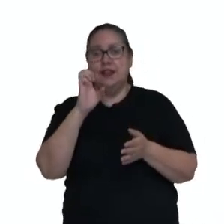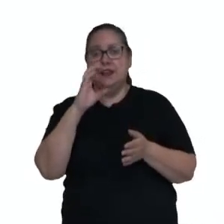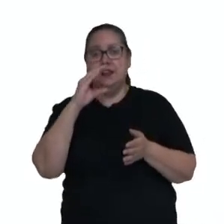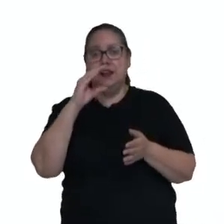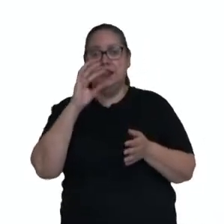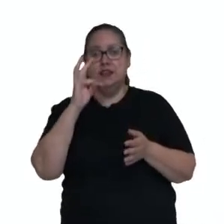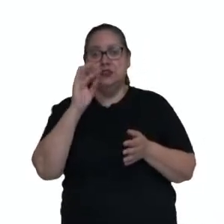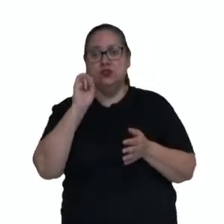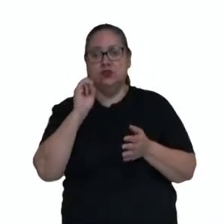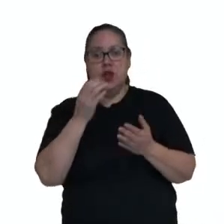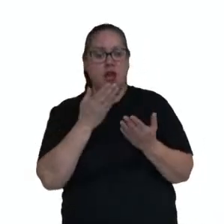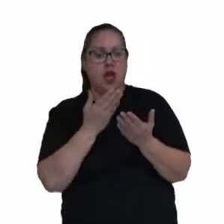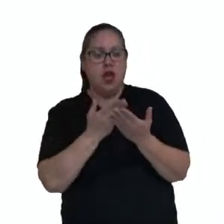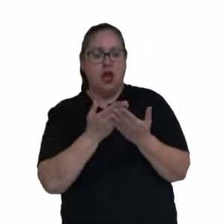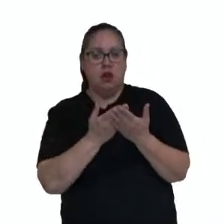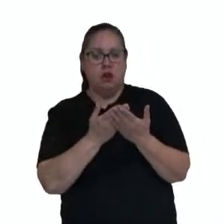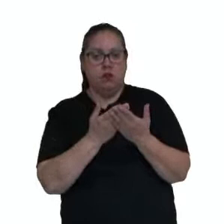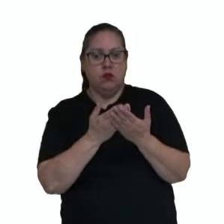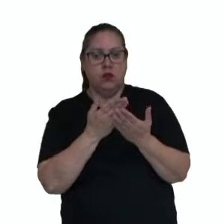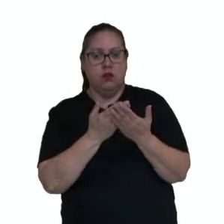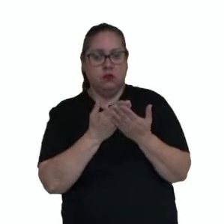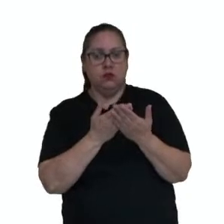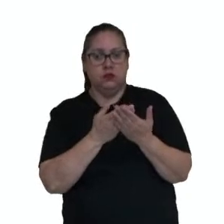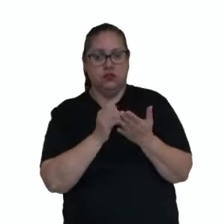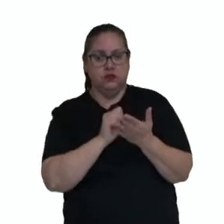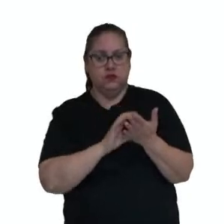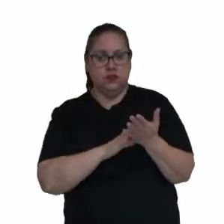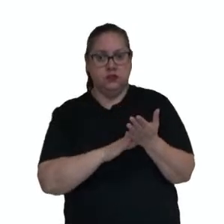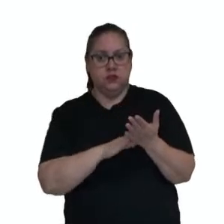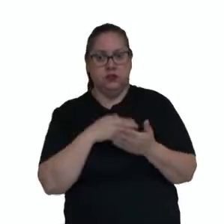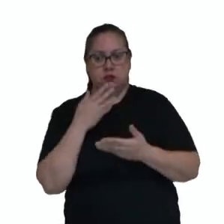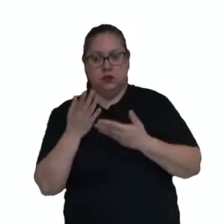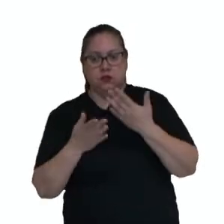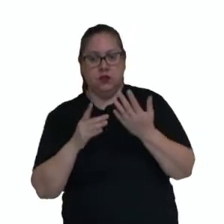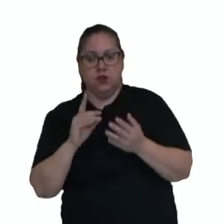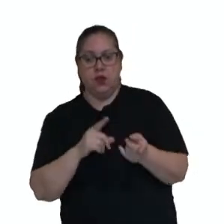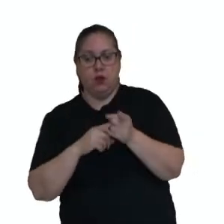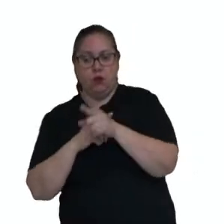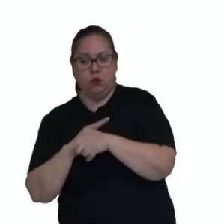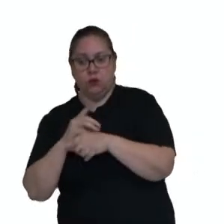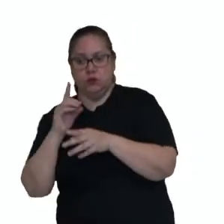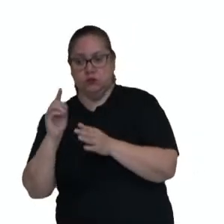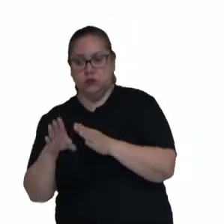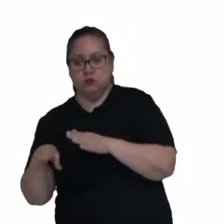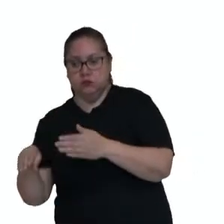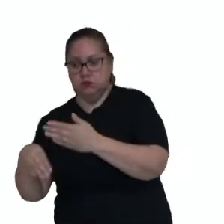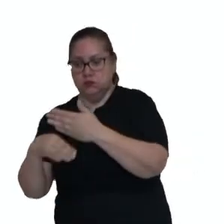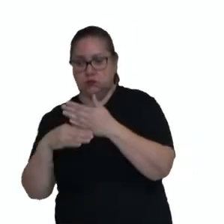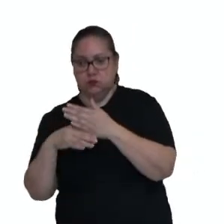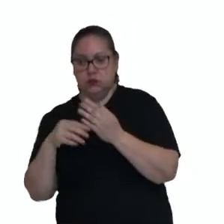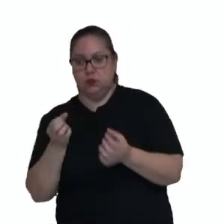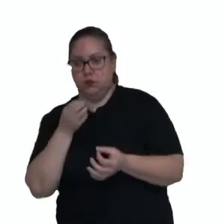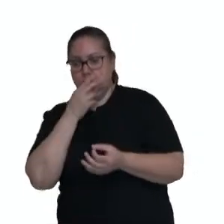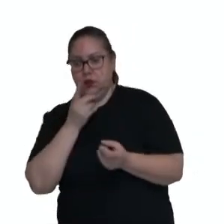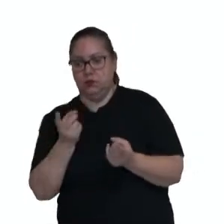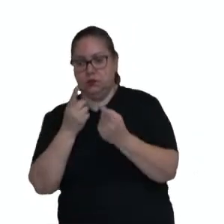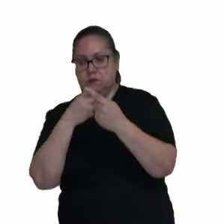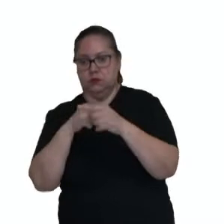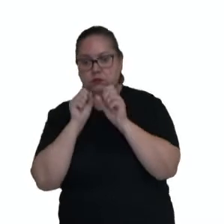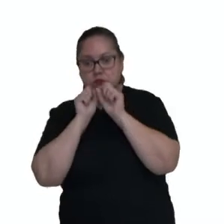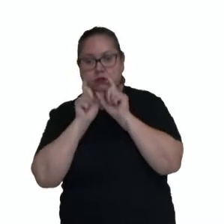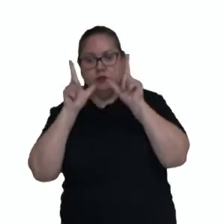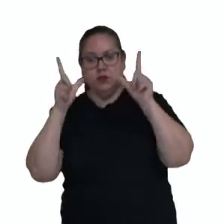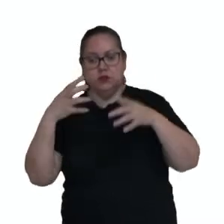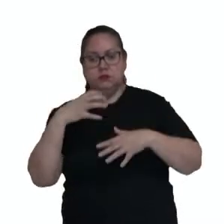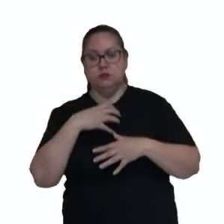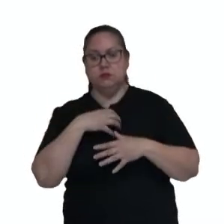da aula, da lição. Então, na disputatio, alinhavam-se as opiniões divergentes, esclarecendo o